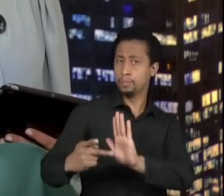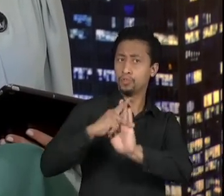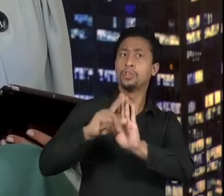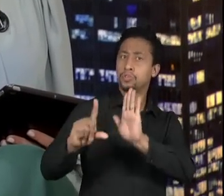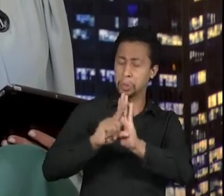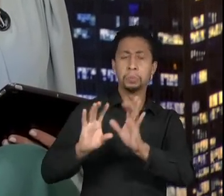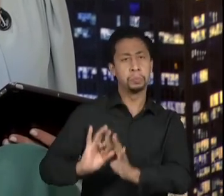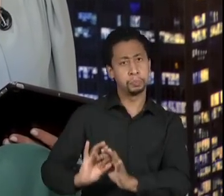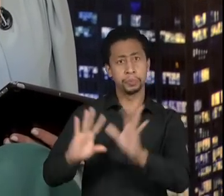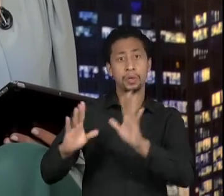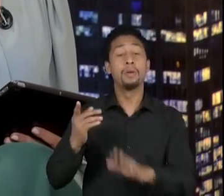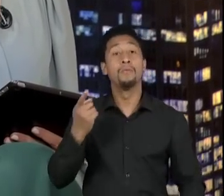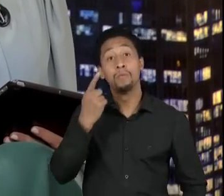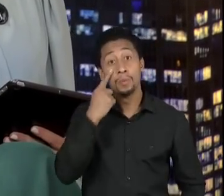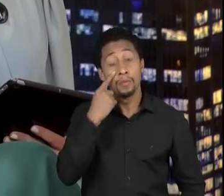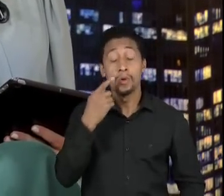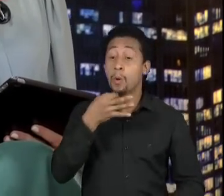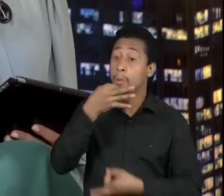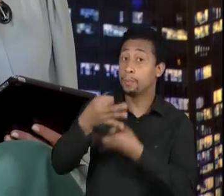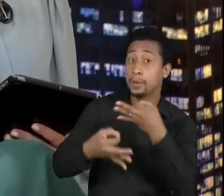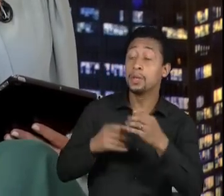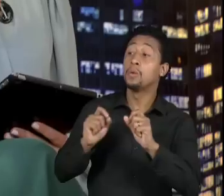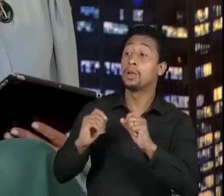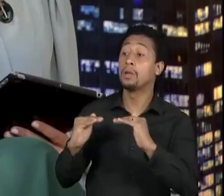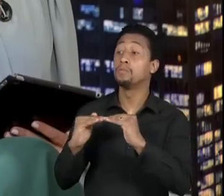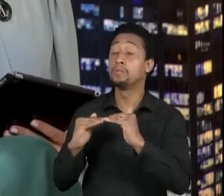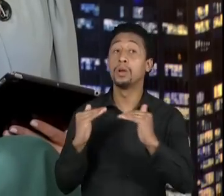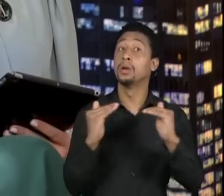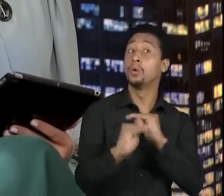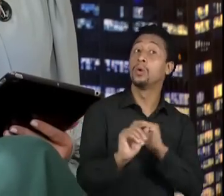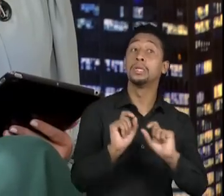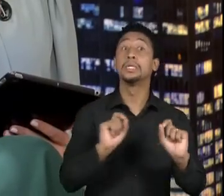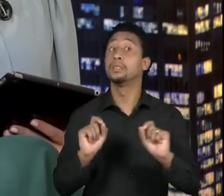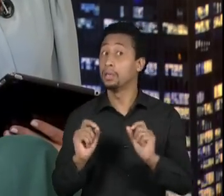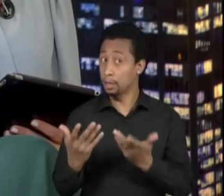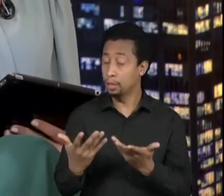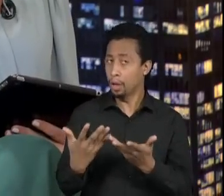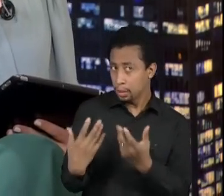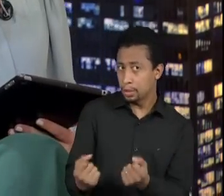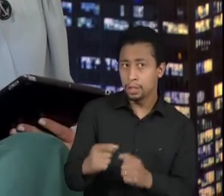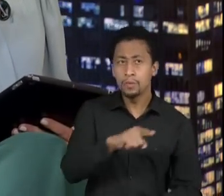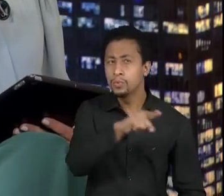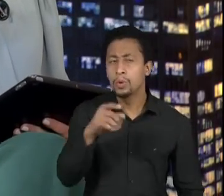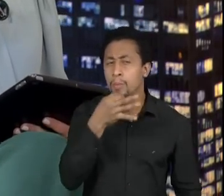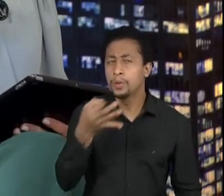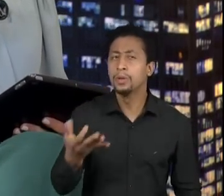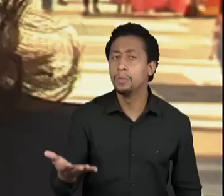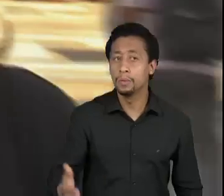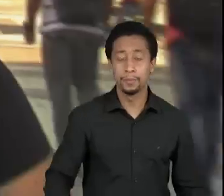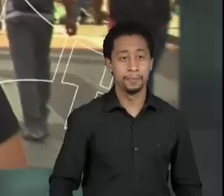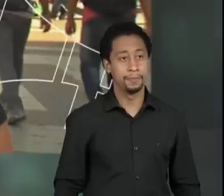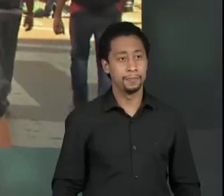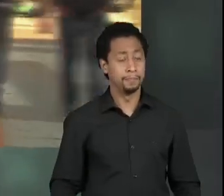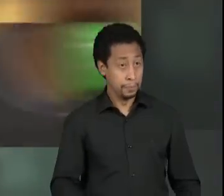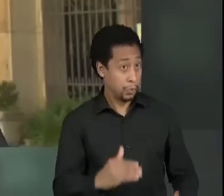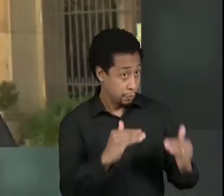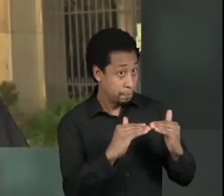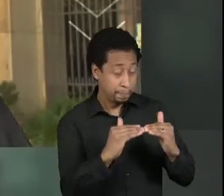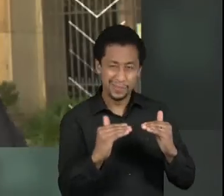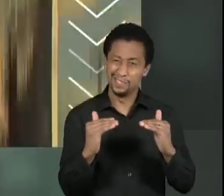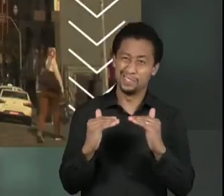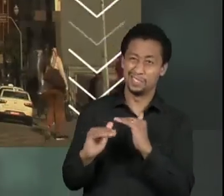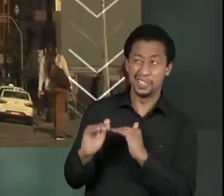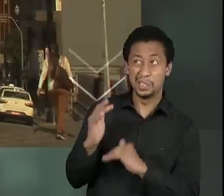prática. Vamos ouvir hoje argumentos de quem defende e de quem é contra esse modelo de ensino. Qual a sua opinião? Sou a favor.